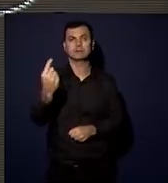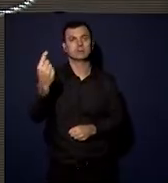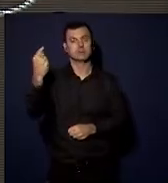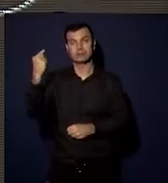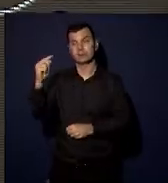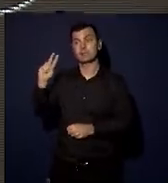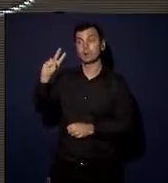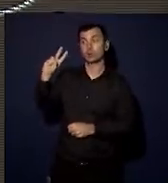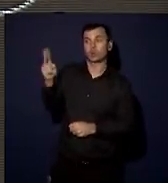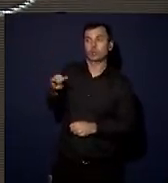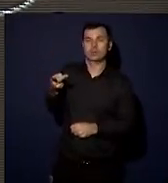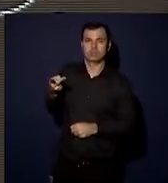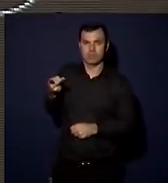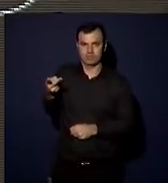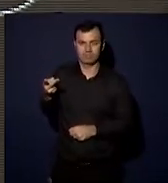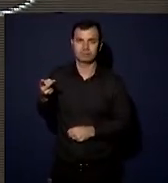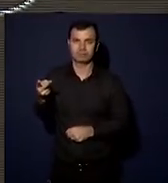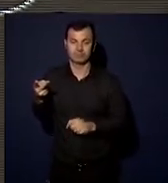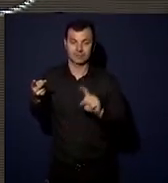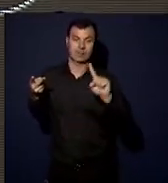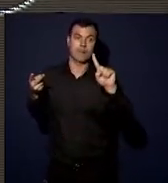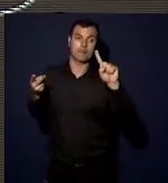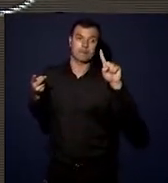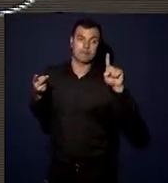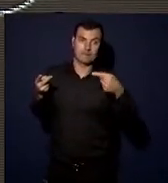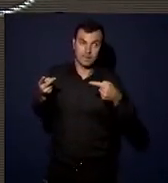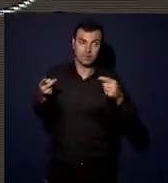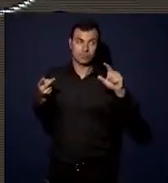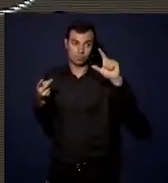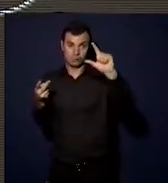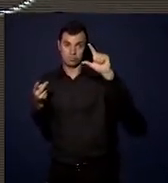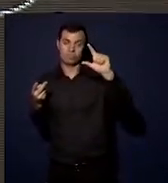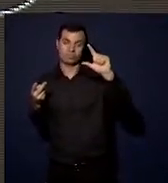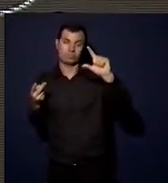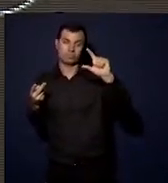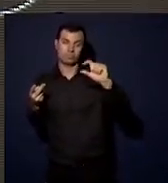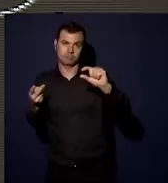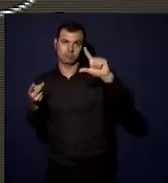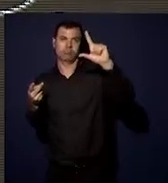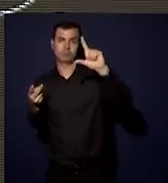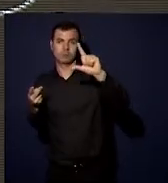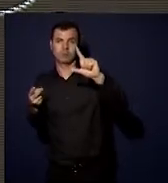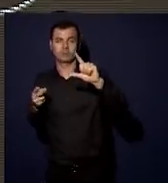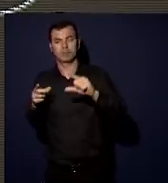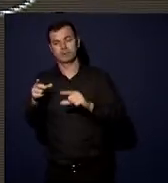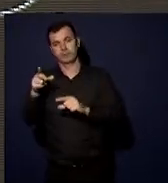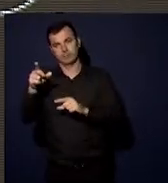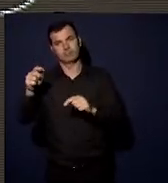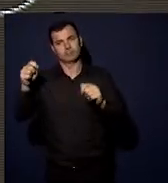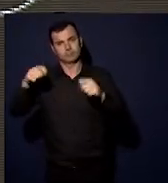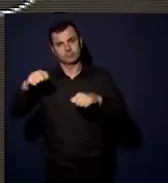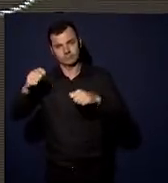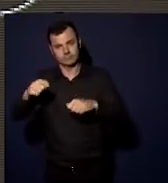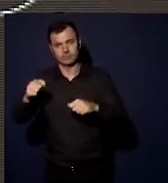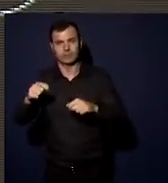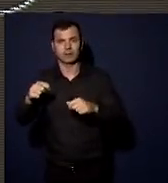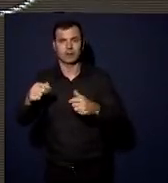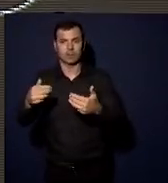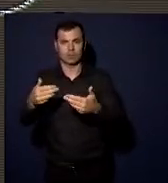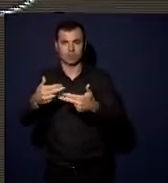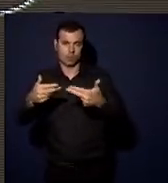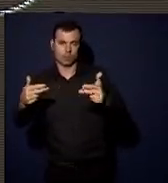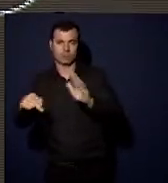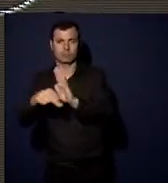duas esses mil é o que teve de serpros adicional para de fato construir uma plataforma de